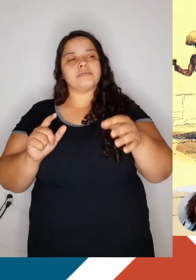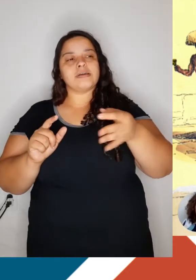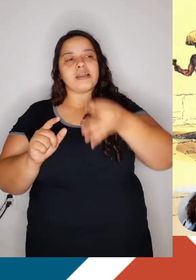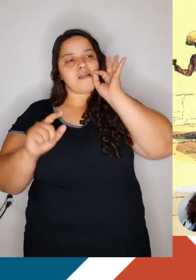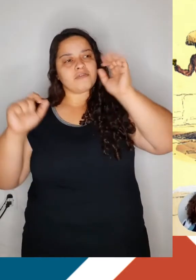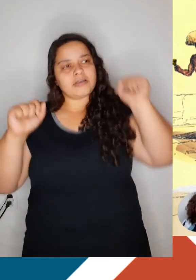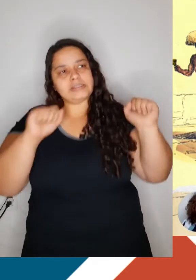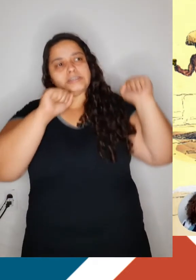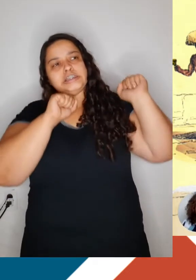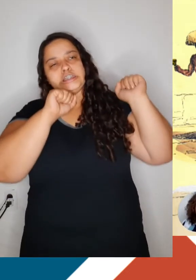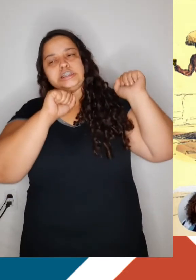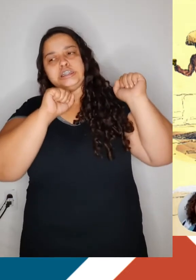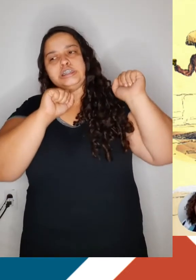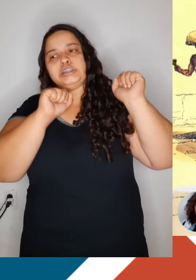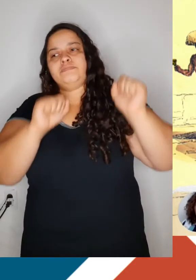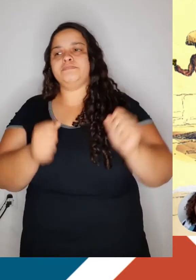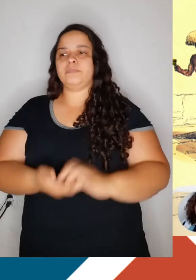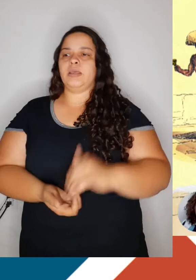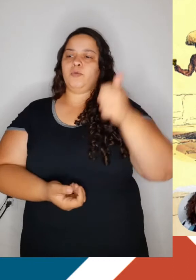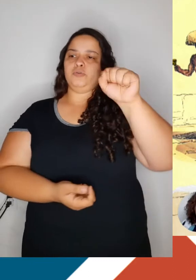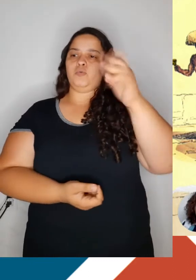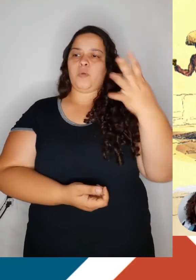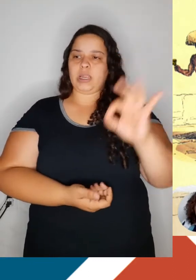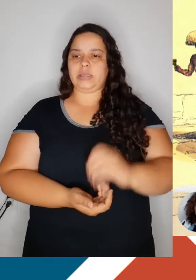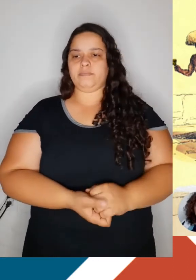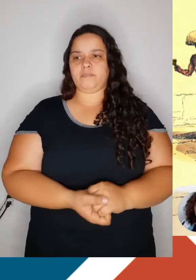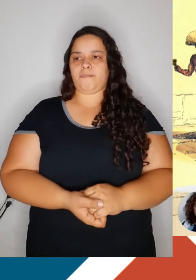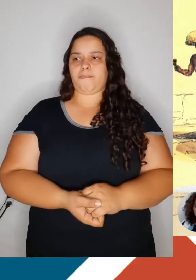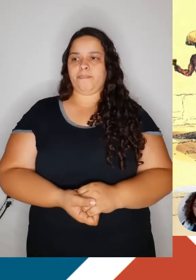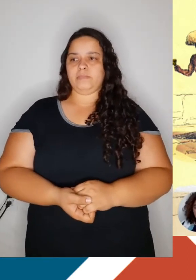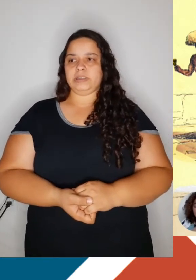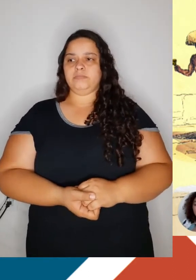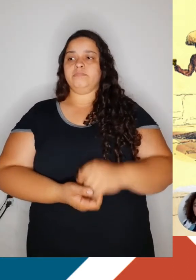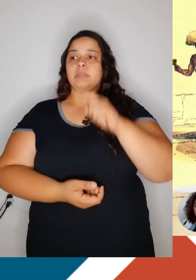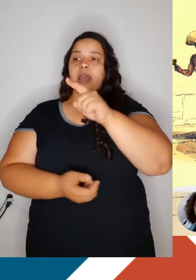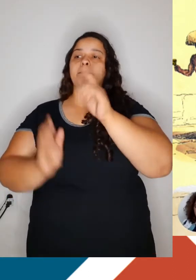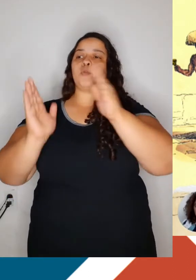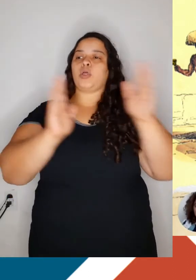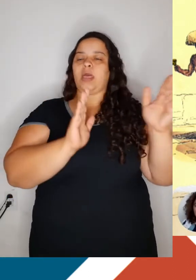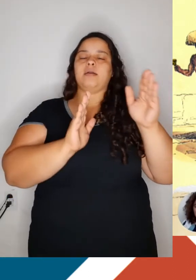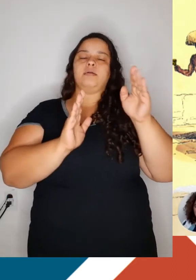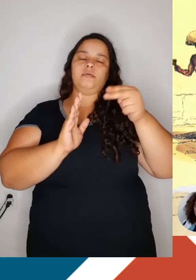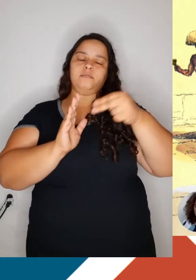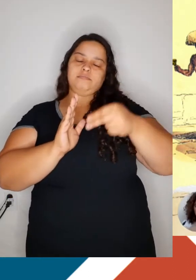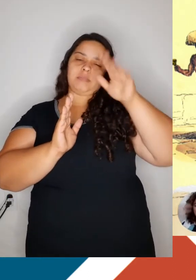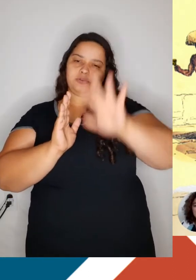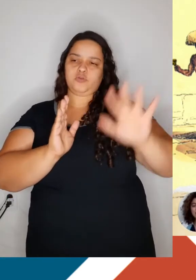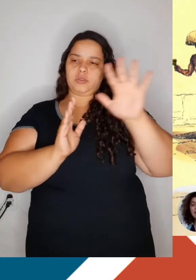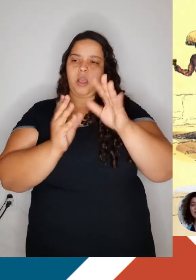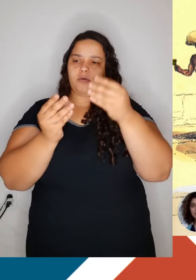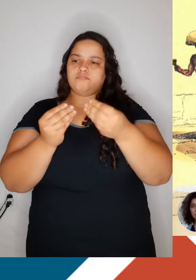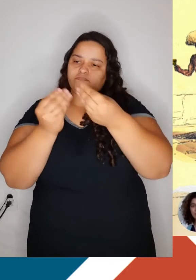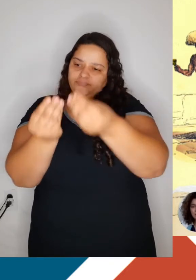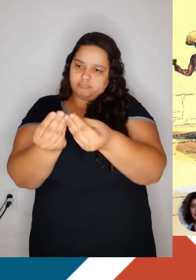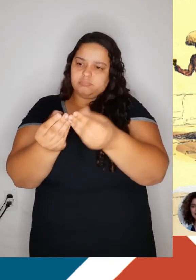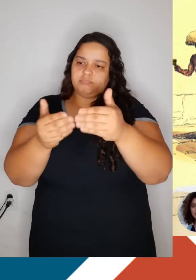de café, produzida aqui em 1840. E disponibilizada pela Biblioteca Nacional. Já